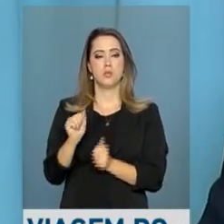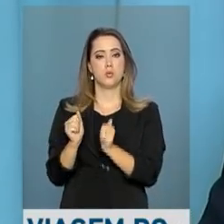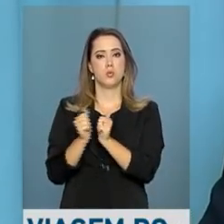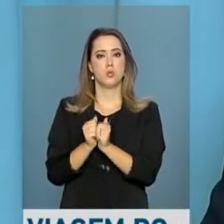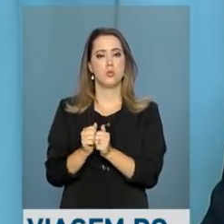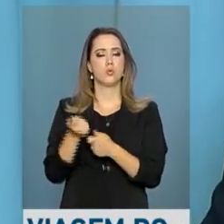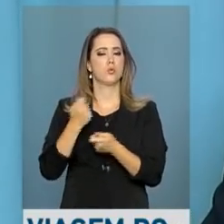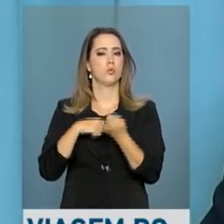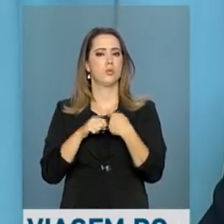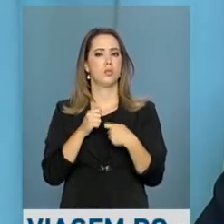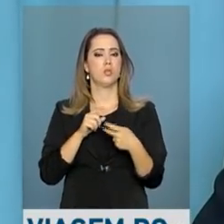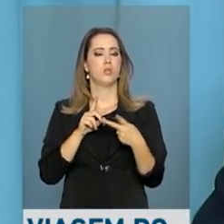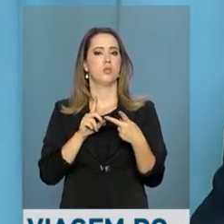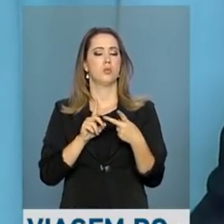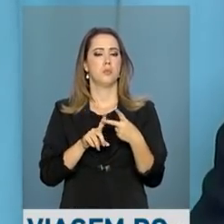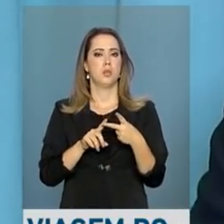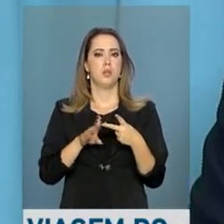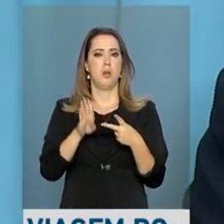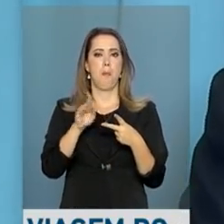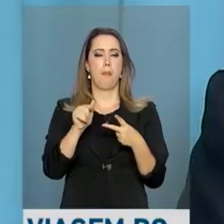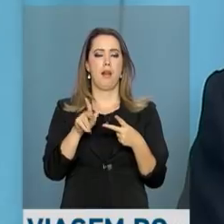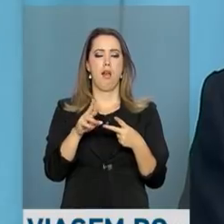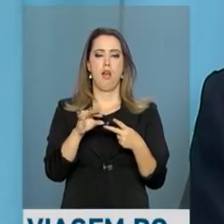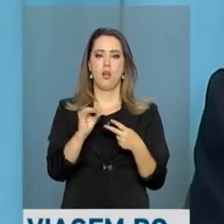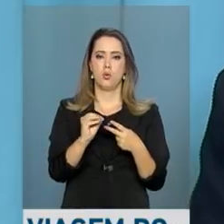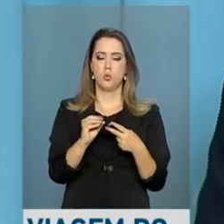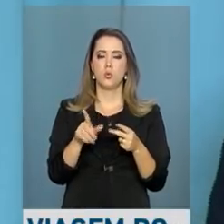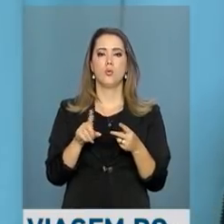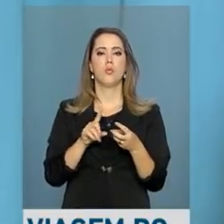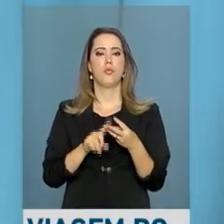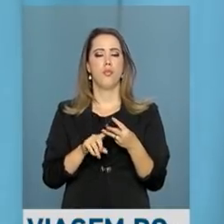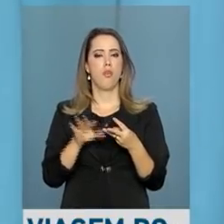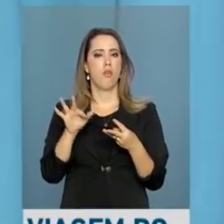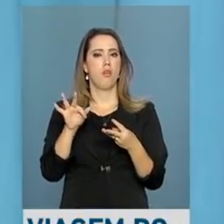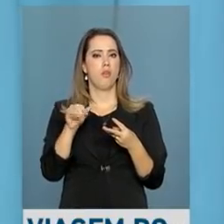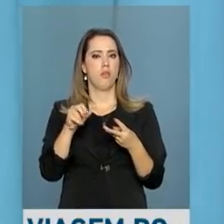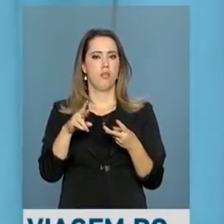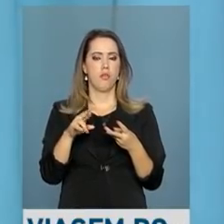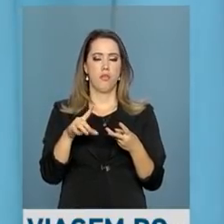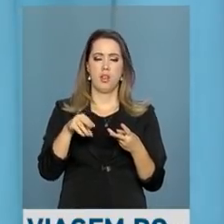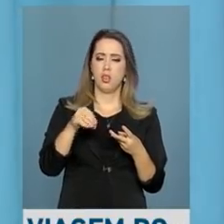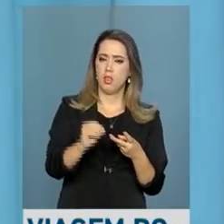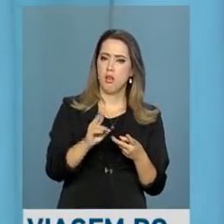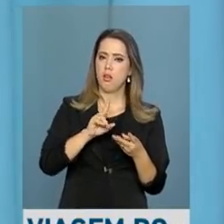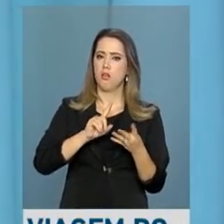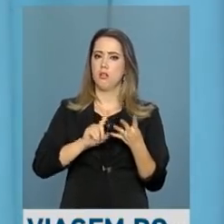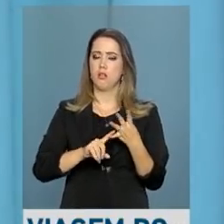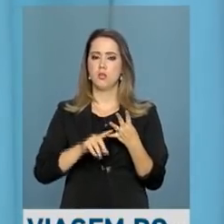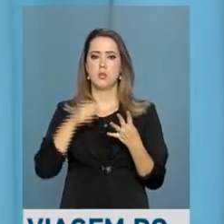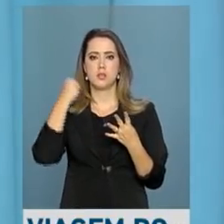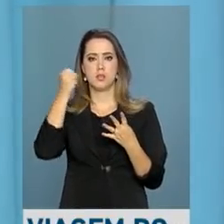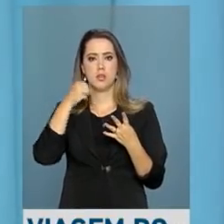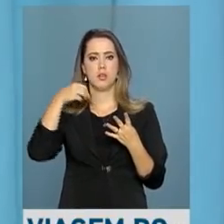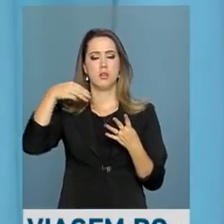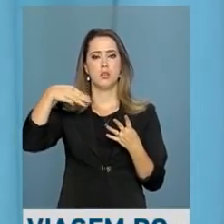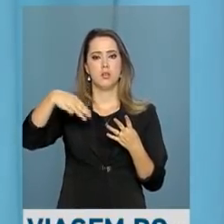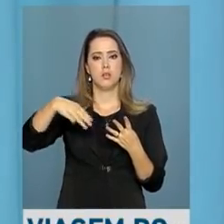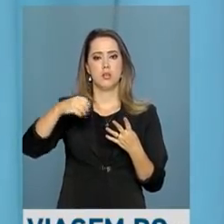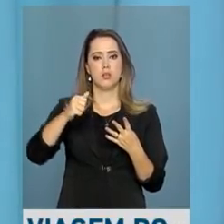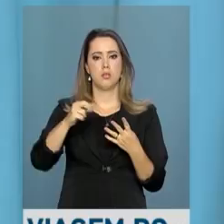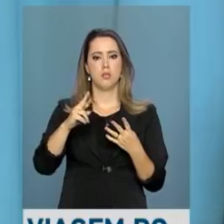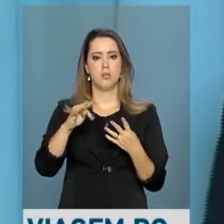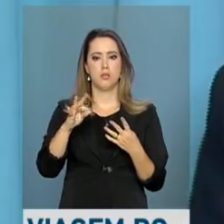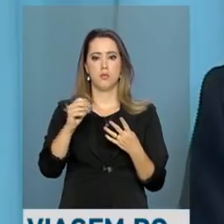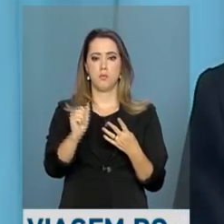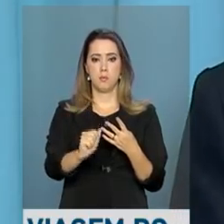o Blairo Maggi, Fernando Coelho Filho, Moreira Franco, a senadora Marta Suplicy, que me